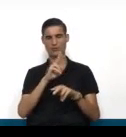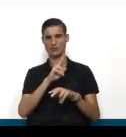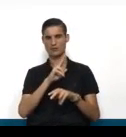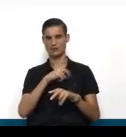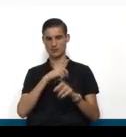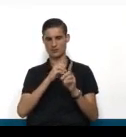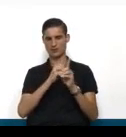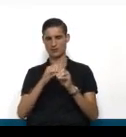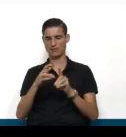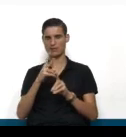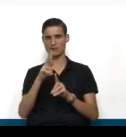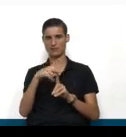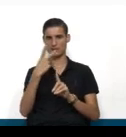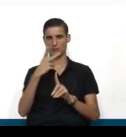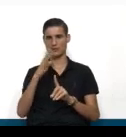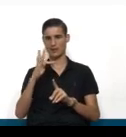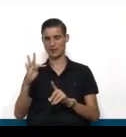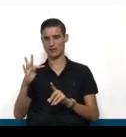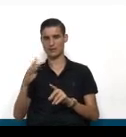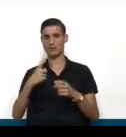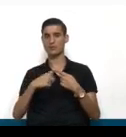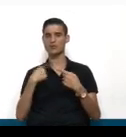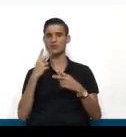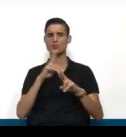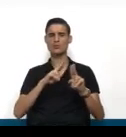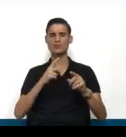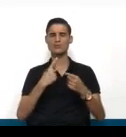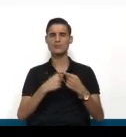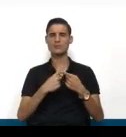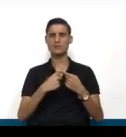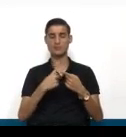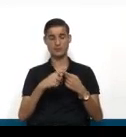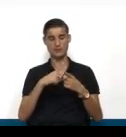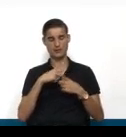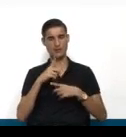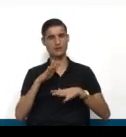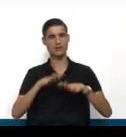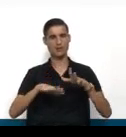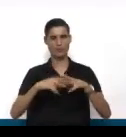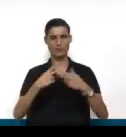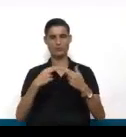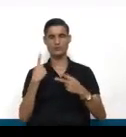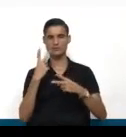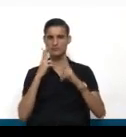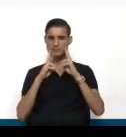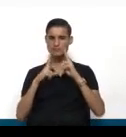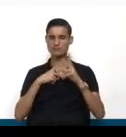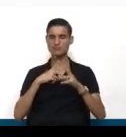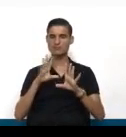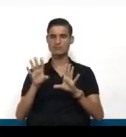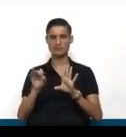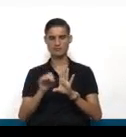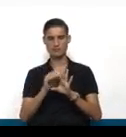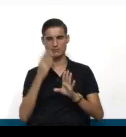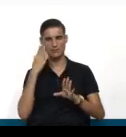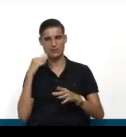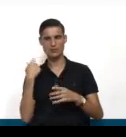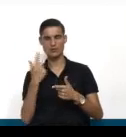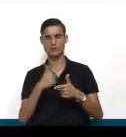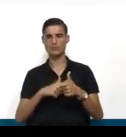Por que nós vamos utilizar esse modelo? Porque nós vamos ter algumas considerações que nós vamos ter que aí aderir ao